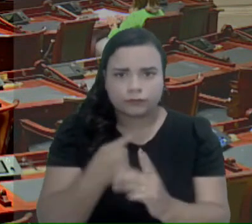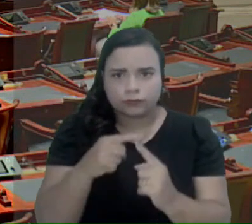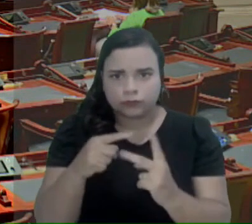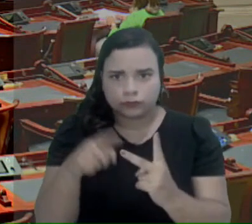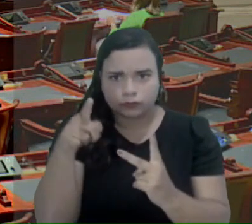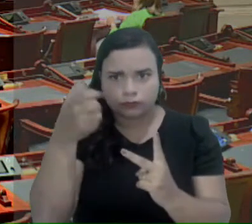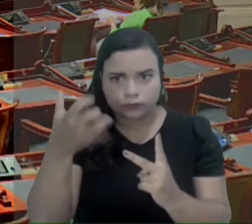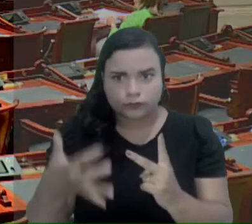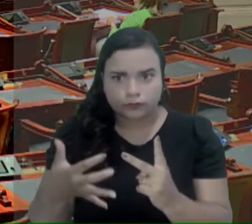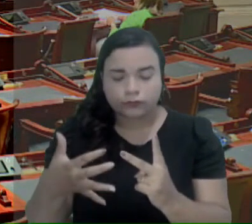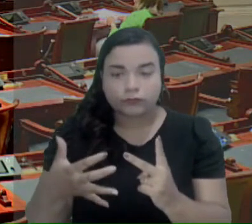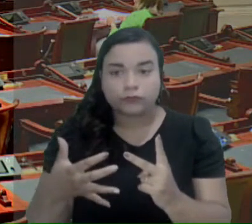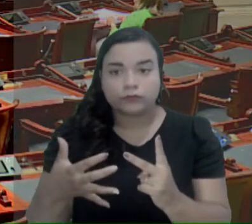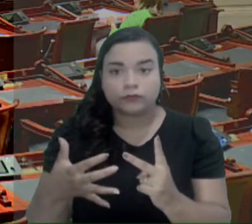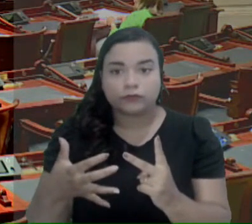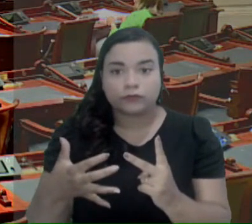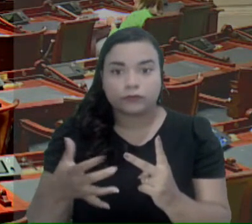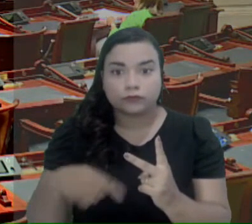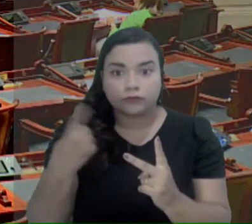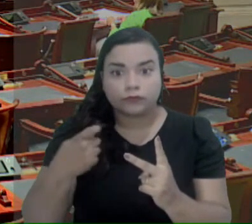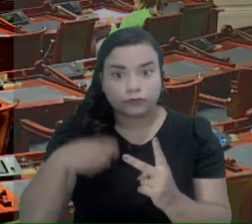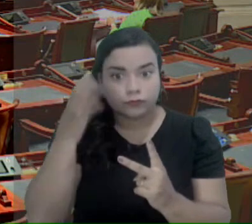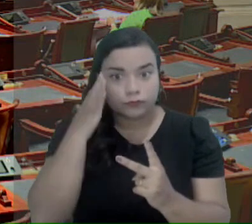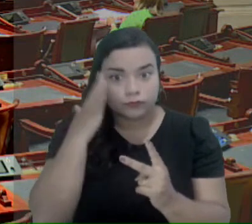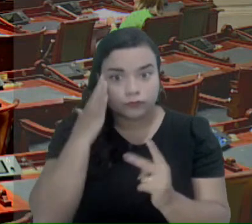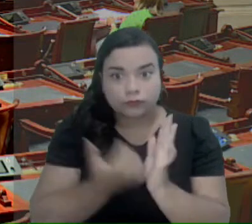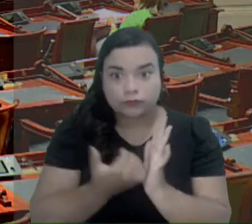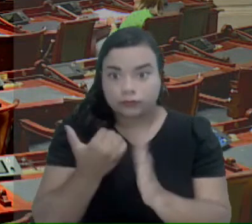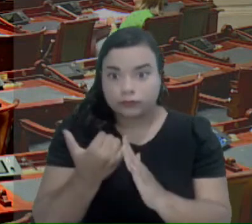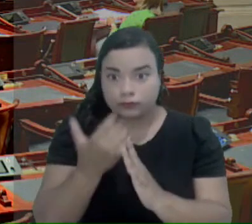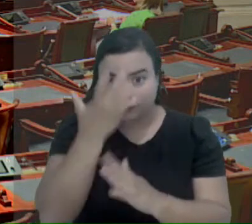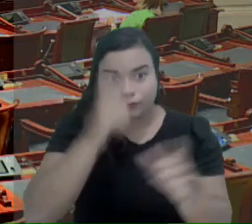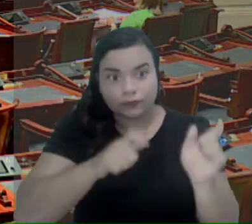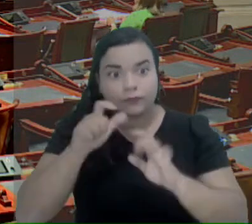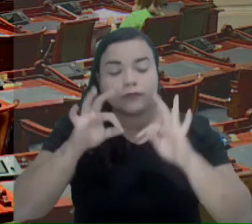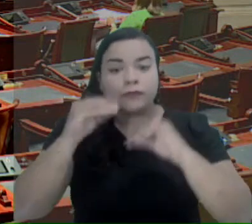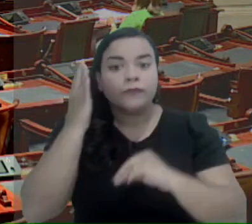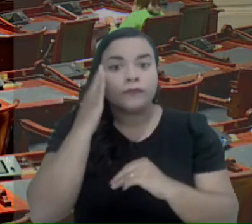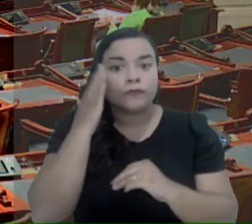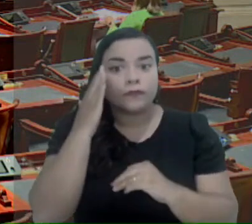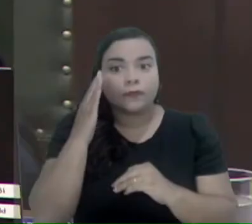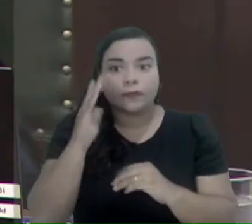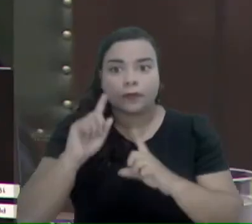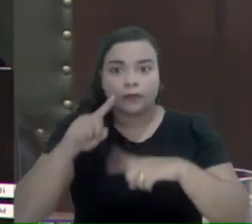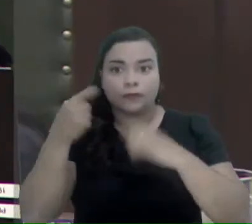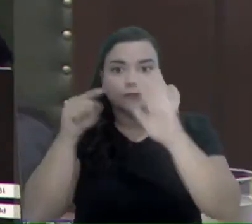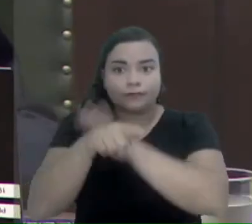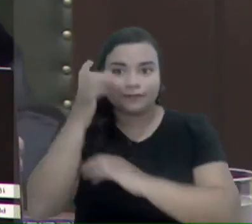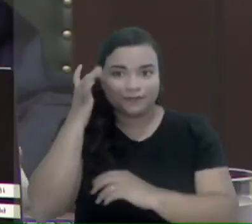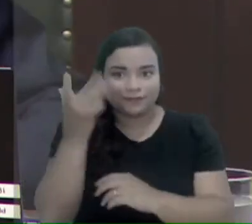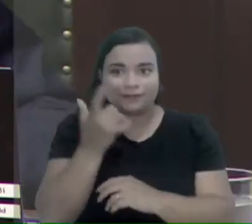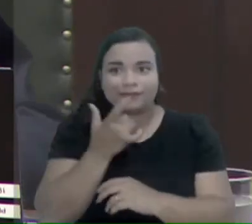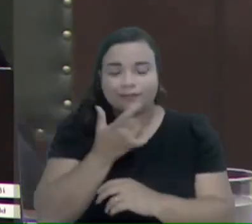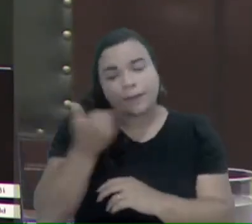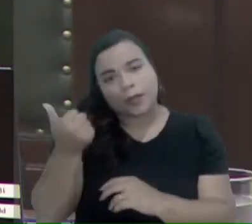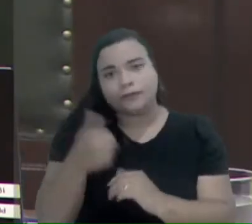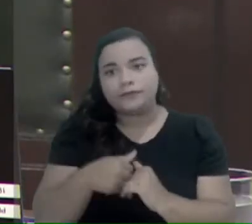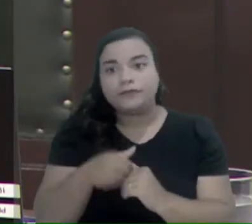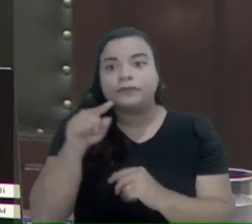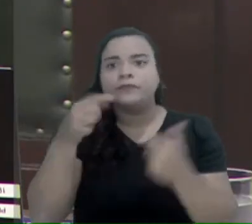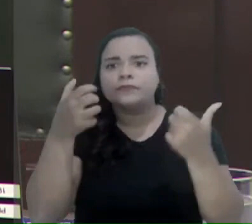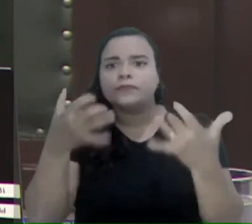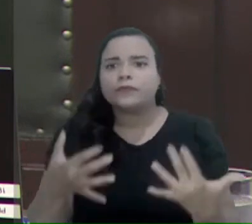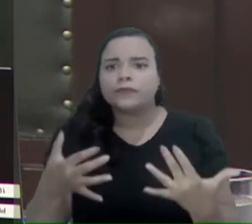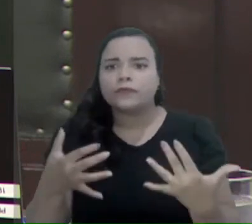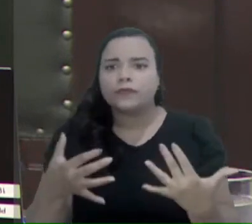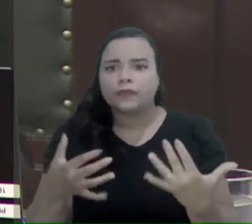aqui, que a gente precisava só de um desdobramento para que as pessoas entendam, até nas perguntas, facilitar as perguntas. Você falou que criou, não